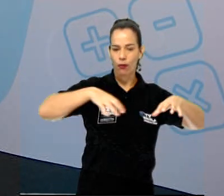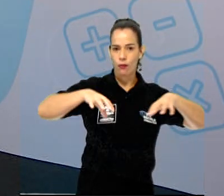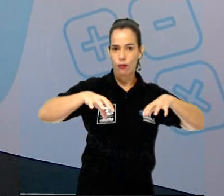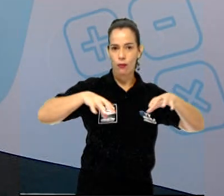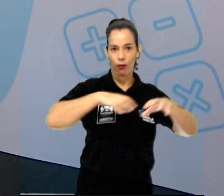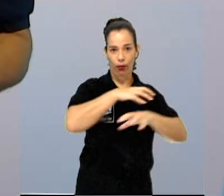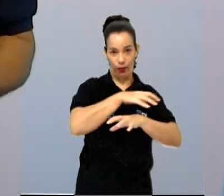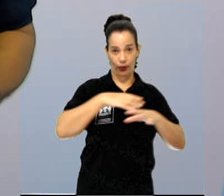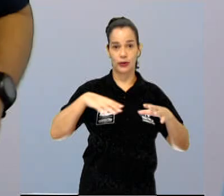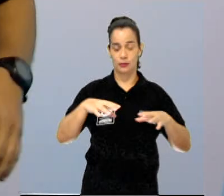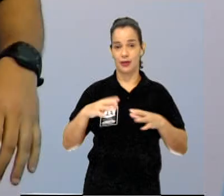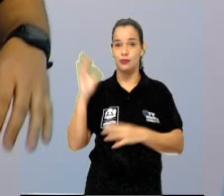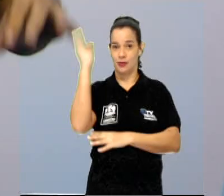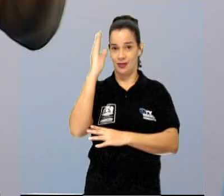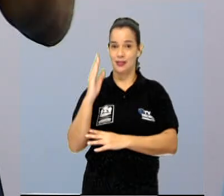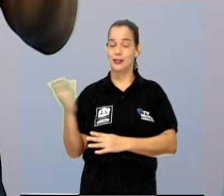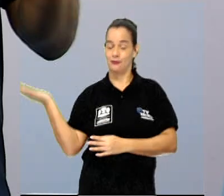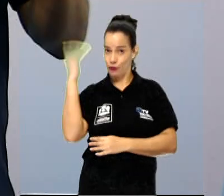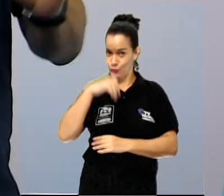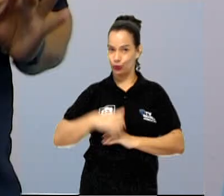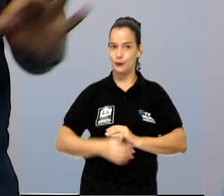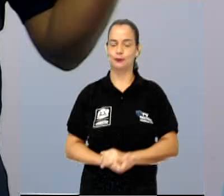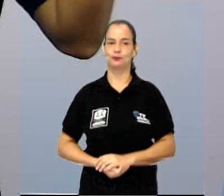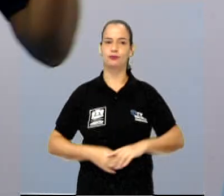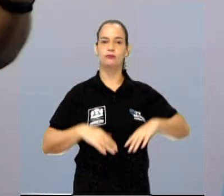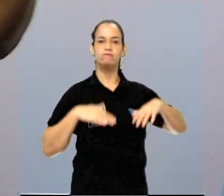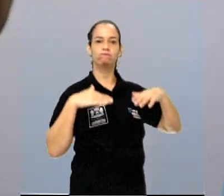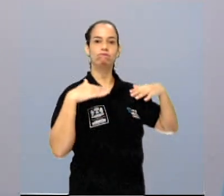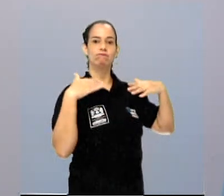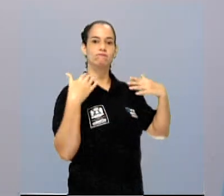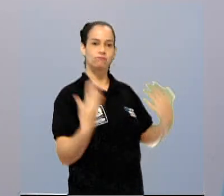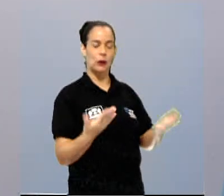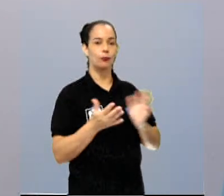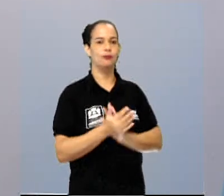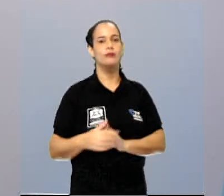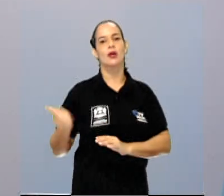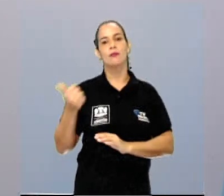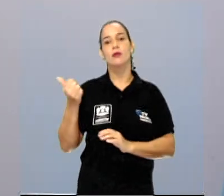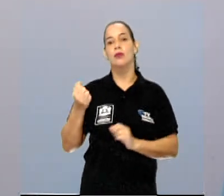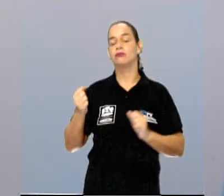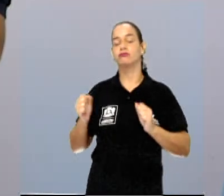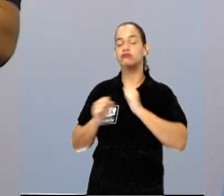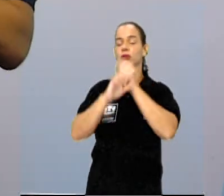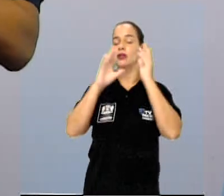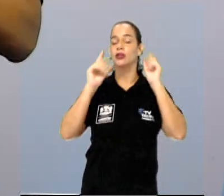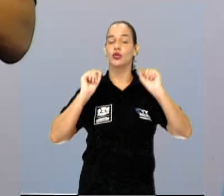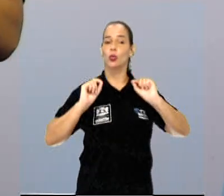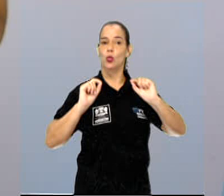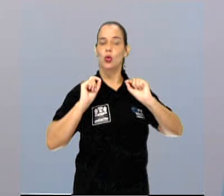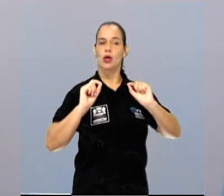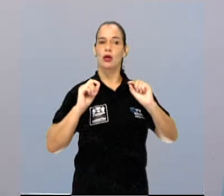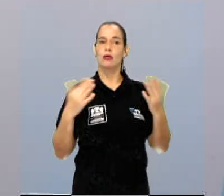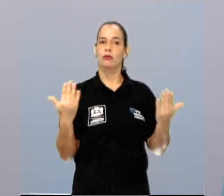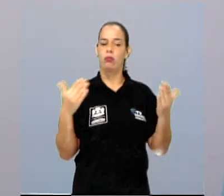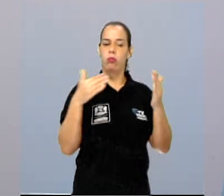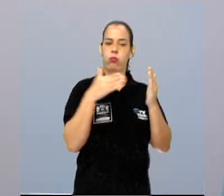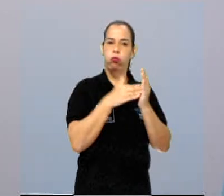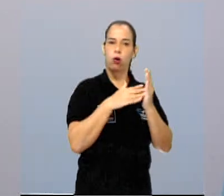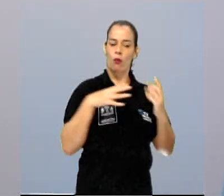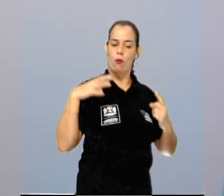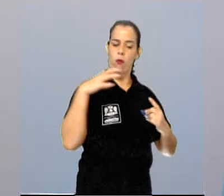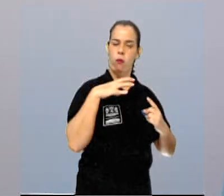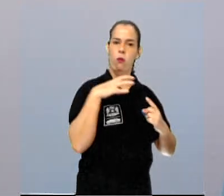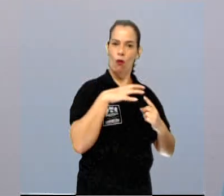brasileiros. Vem comigo! Então, gente, primeiramente vamos esclarecer uma coisa. Quando nós falamos em impactos